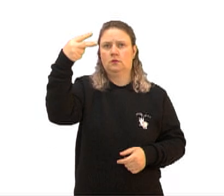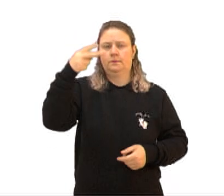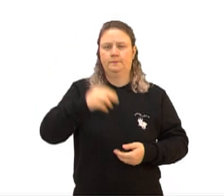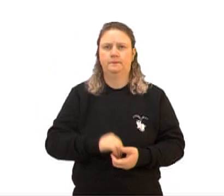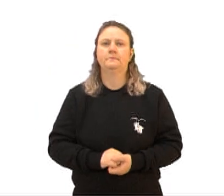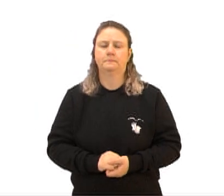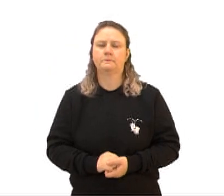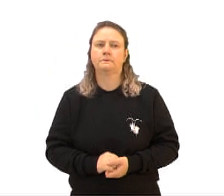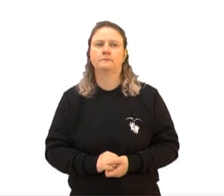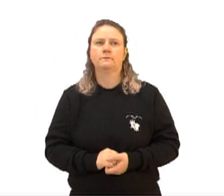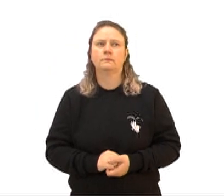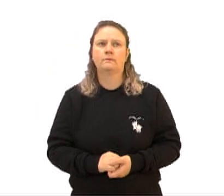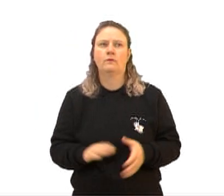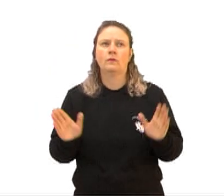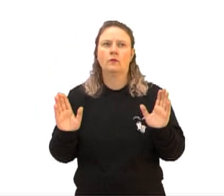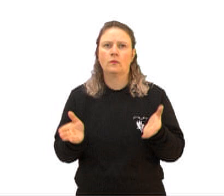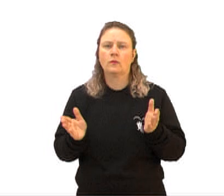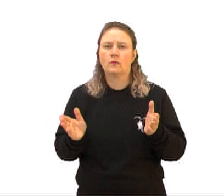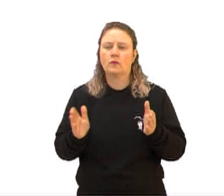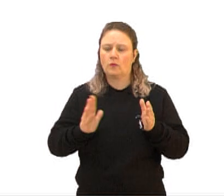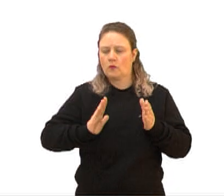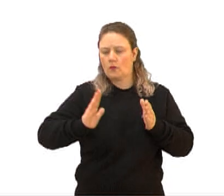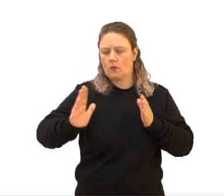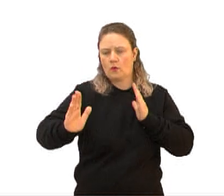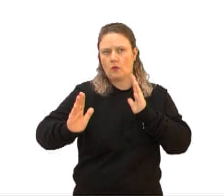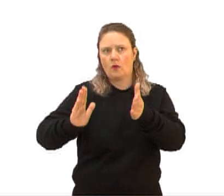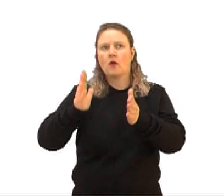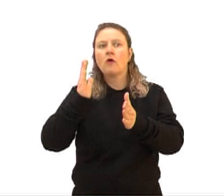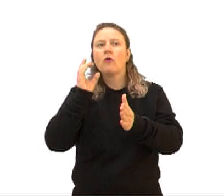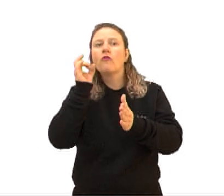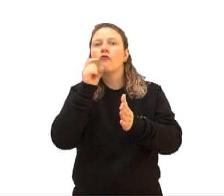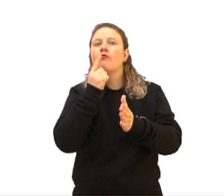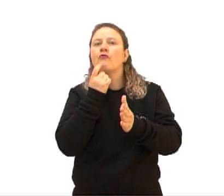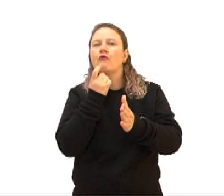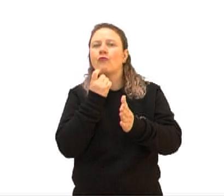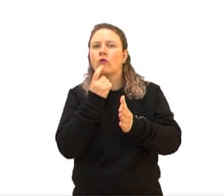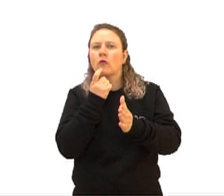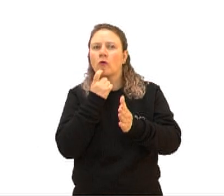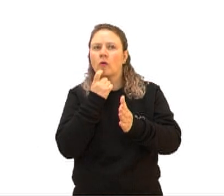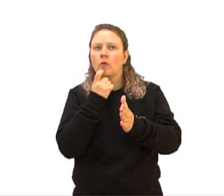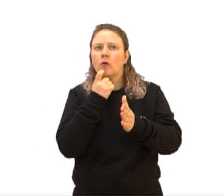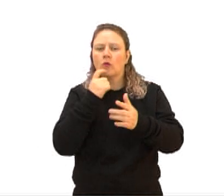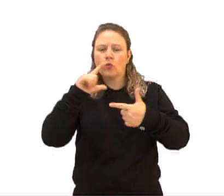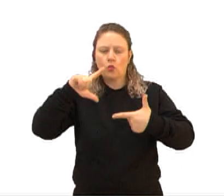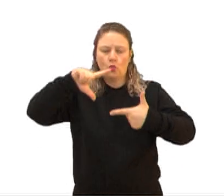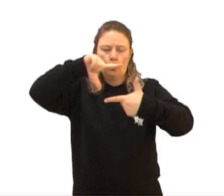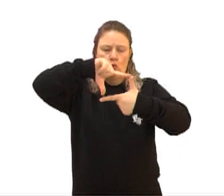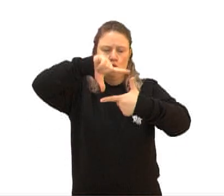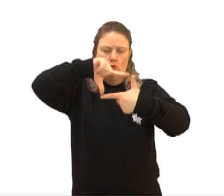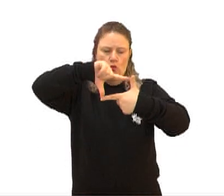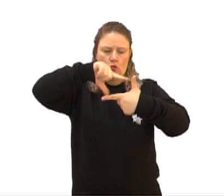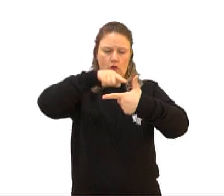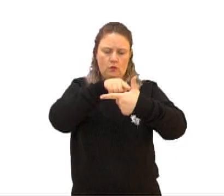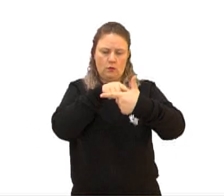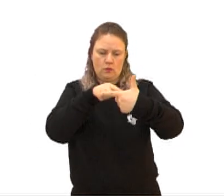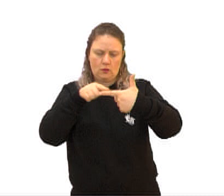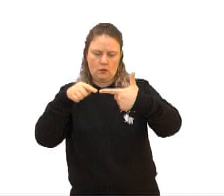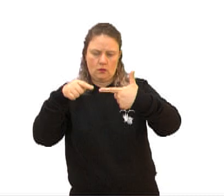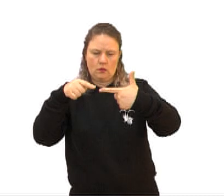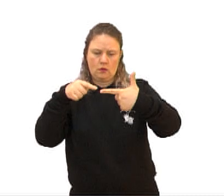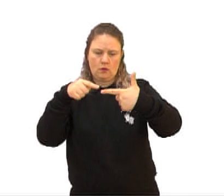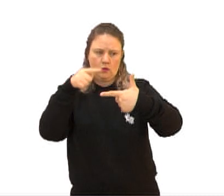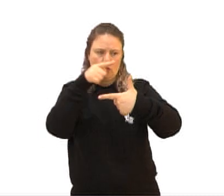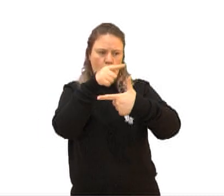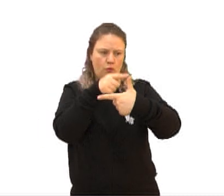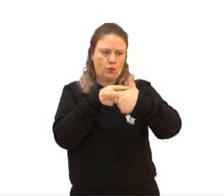trapézios. A área lateral em vermelho, essa parte em vermelho aqui, ela é um retângulo de 4 por